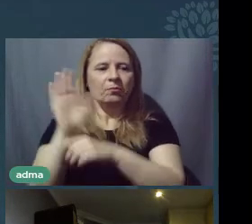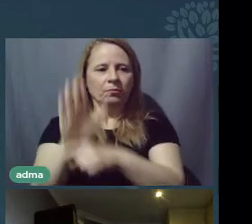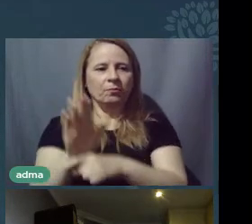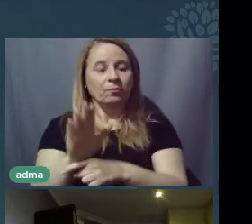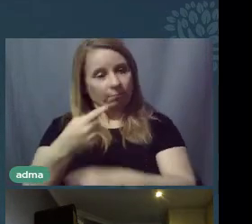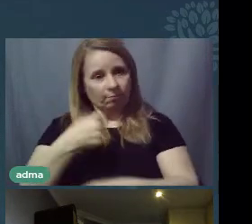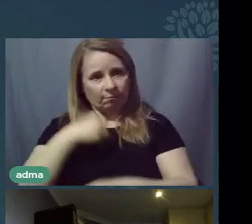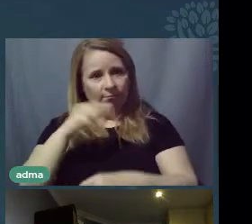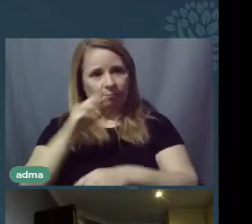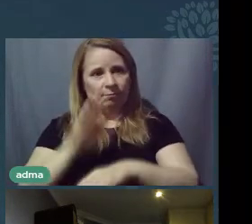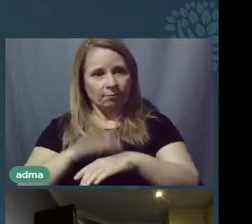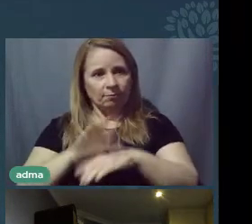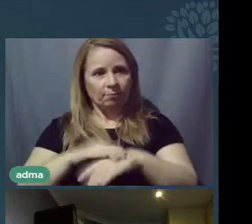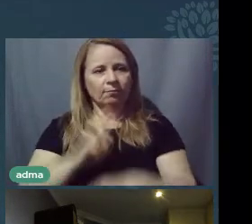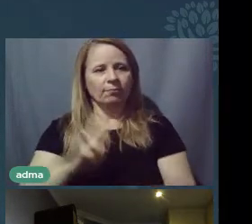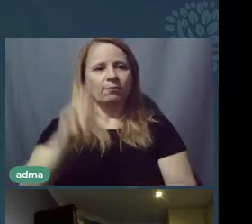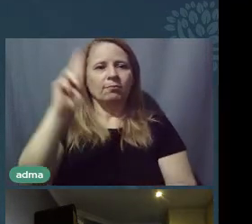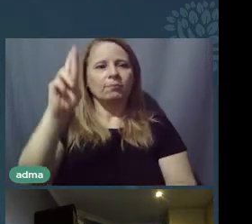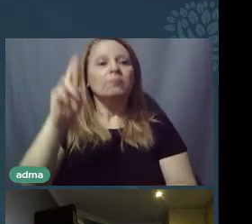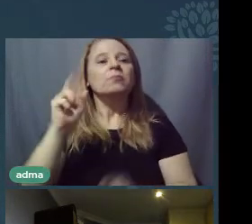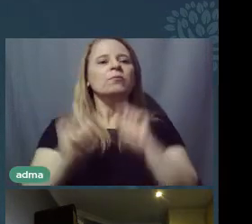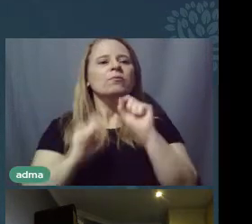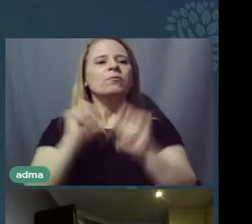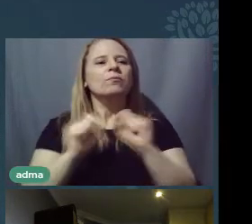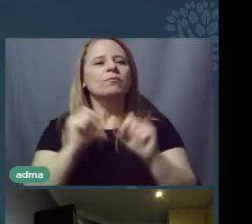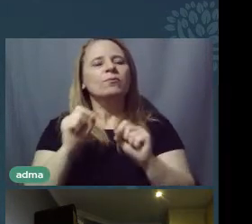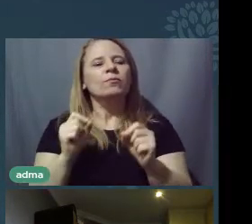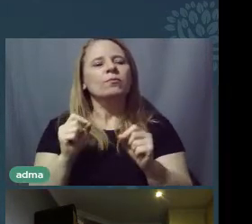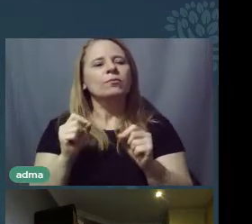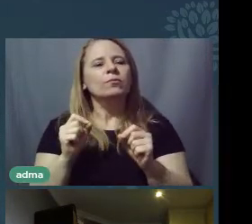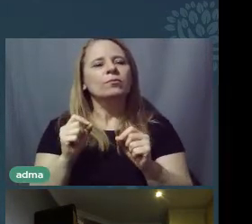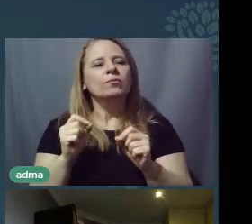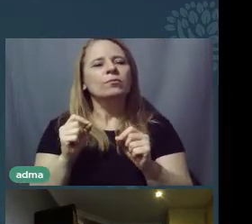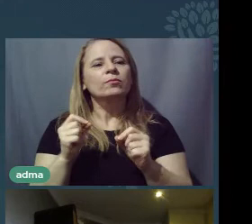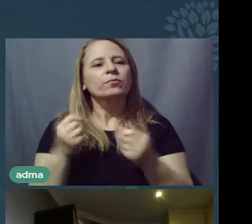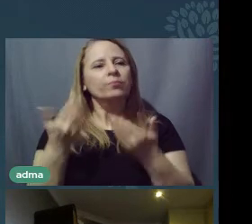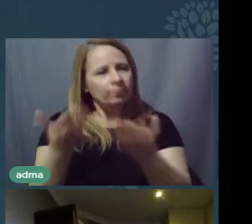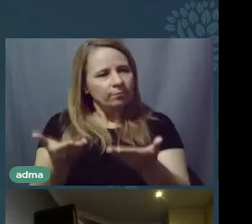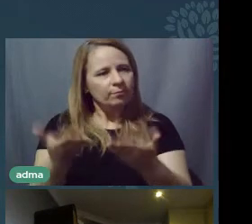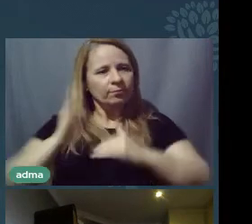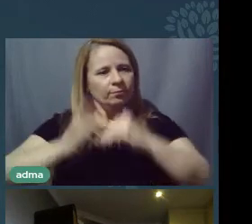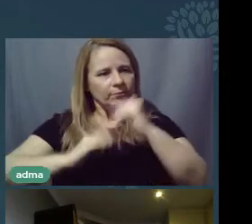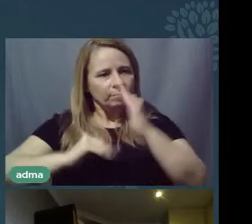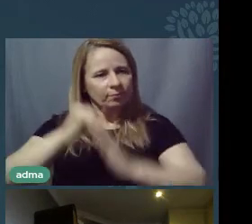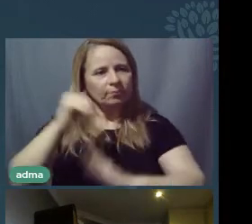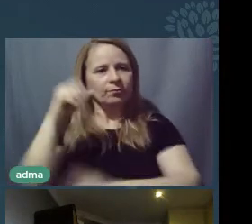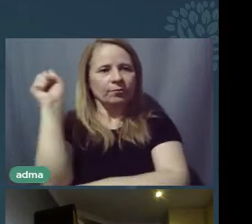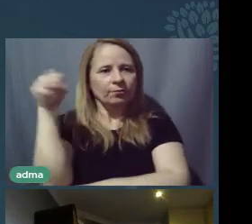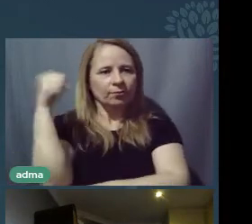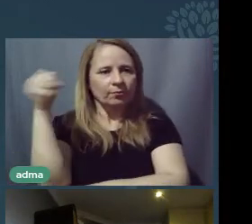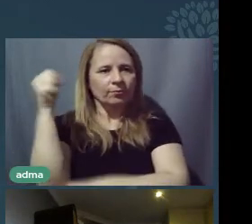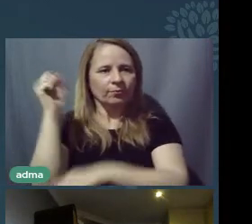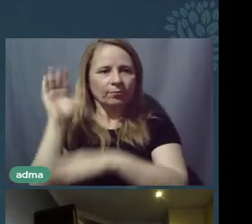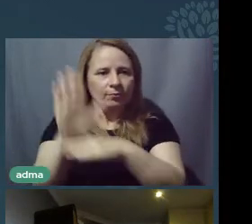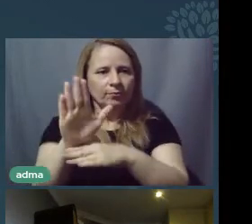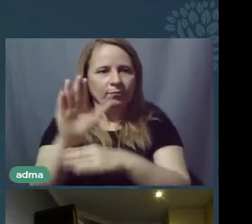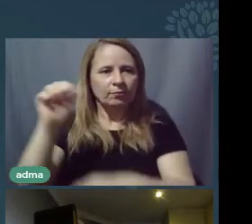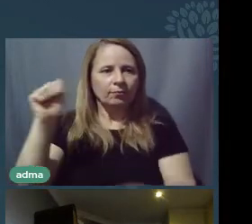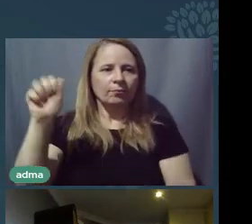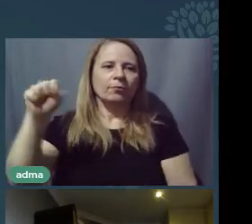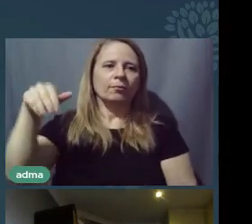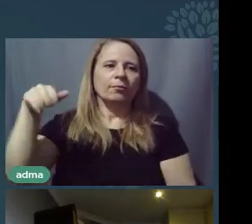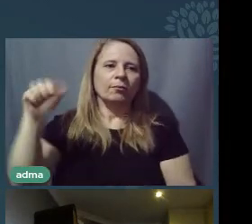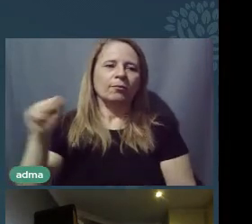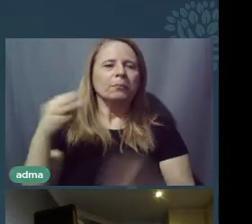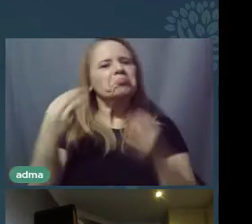trazer o que essa especialidade, essa profissão pode fazer por esses pacientes com asma,